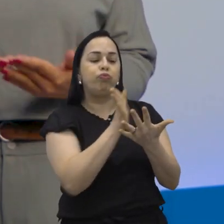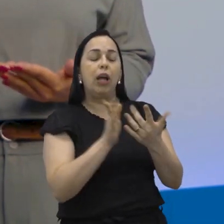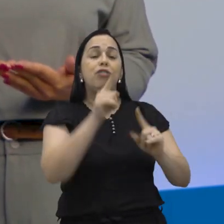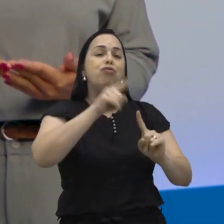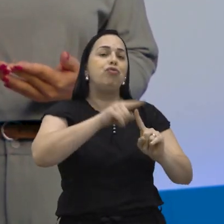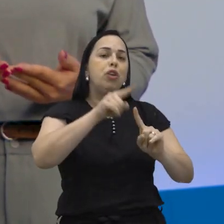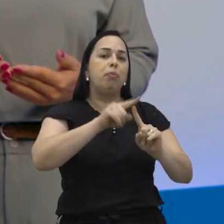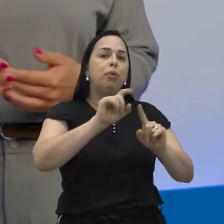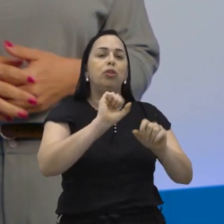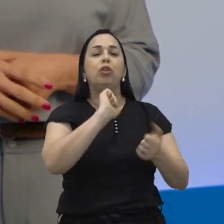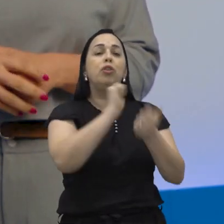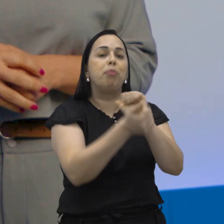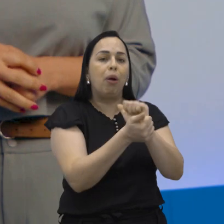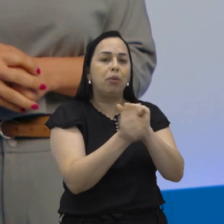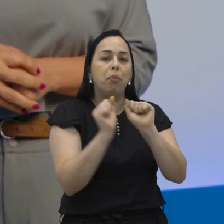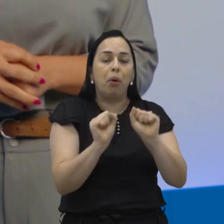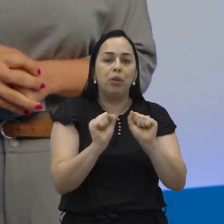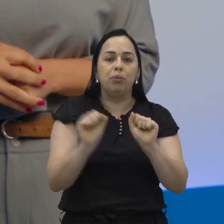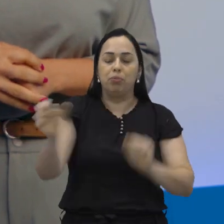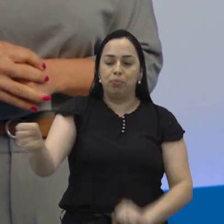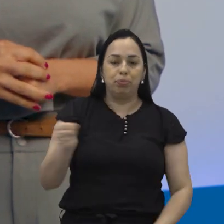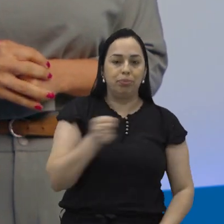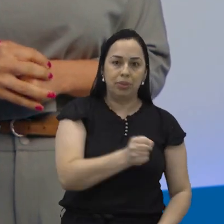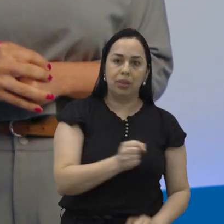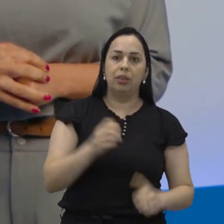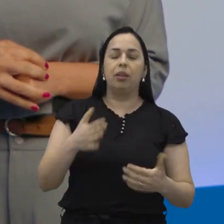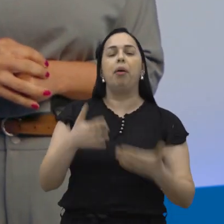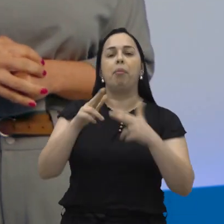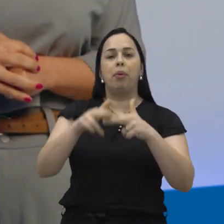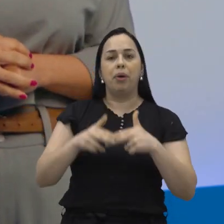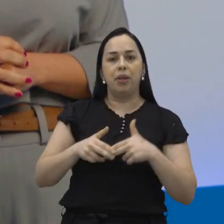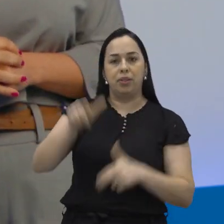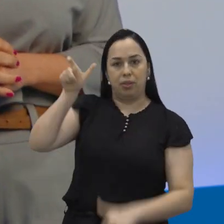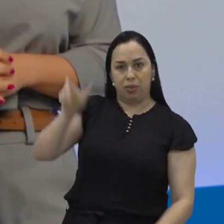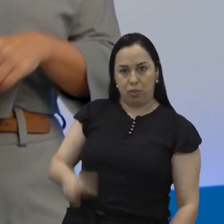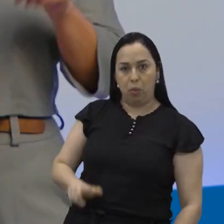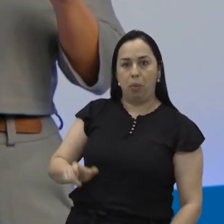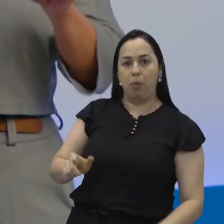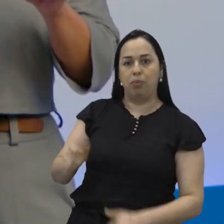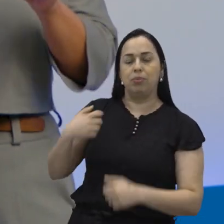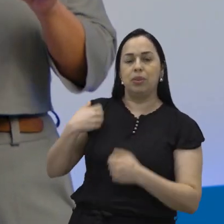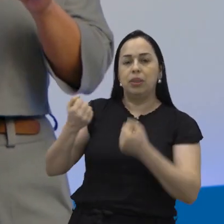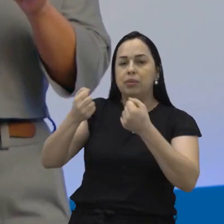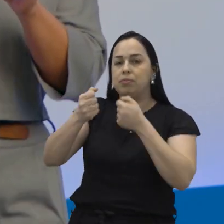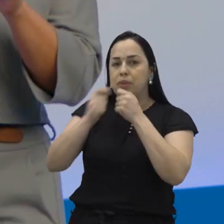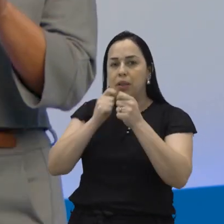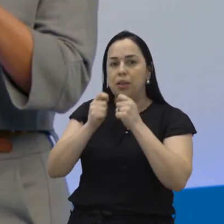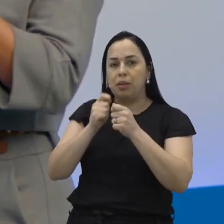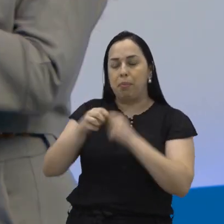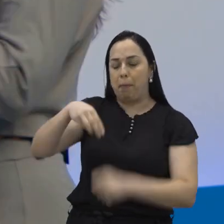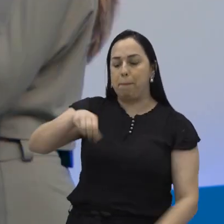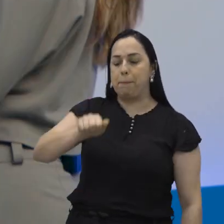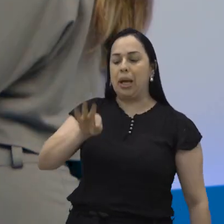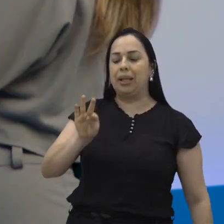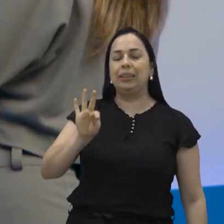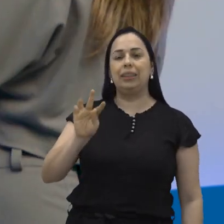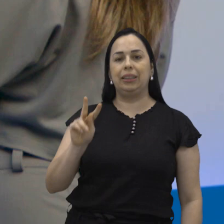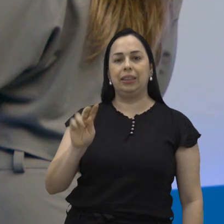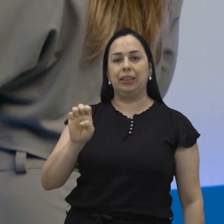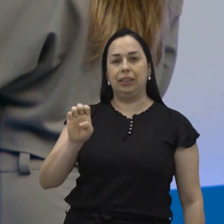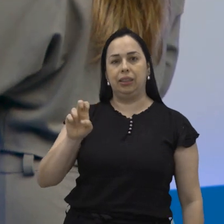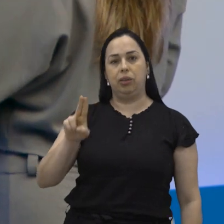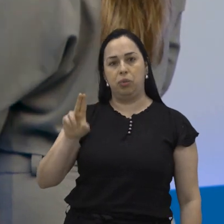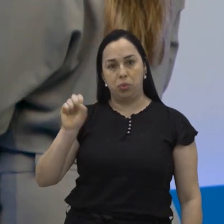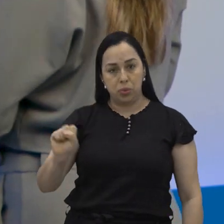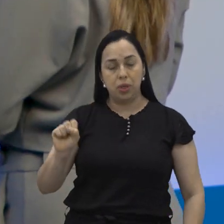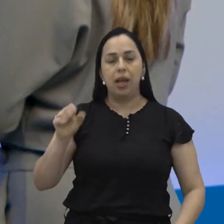as modalidades mais indicadas, hein? Então vamos chamar o repórter Matheus Andrade para essa conversa. Ele está com uma pediatra que vai passar recomendações para